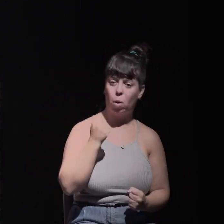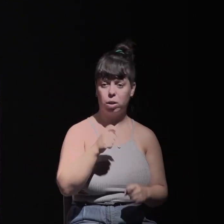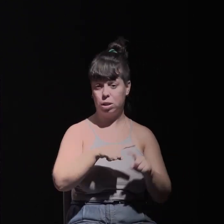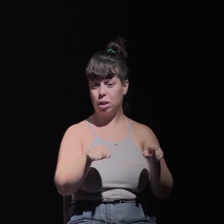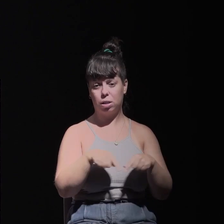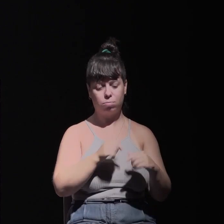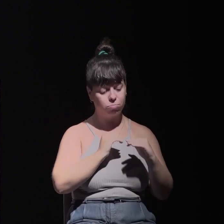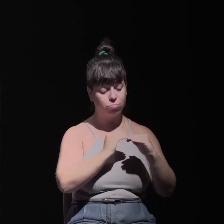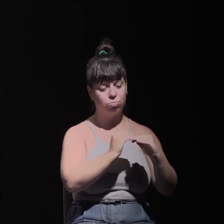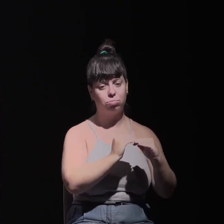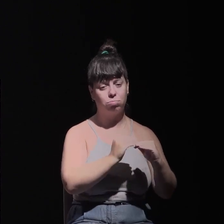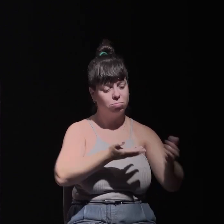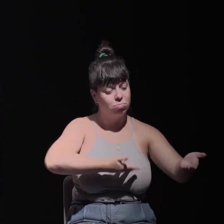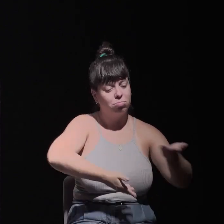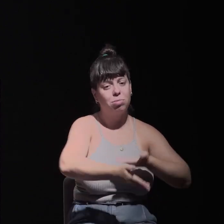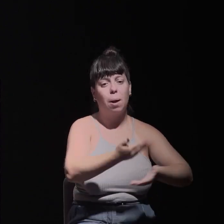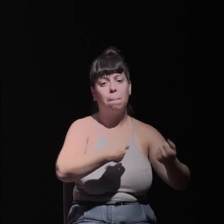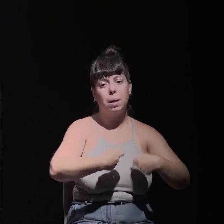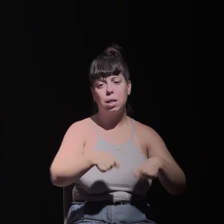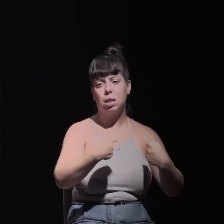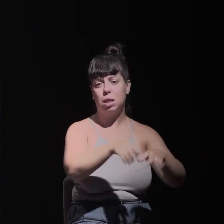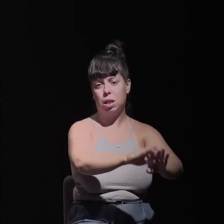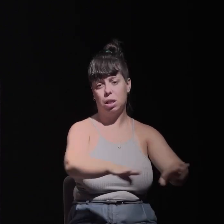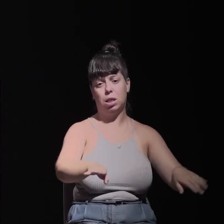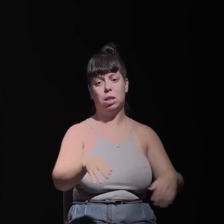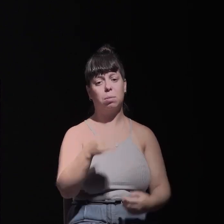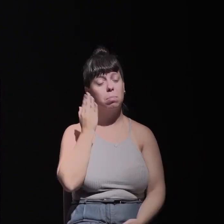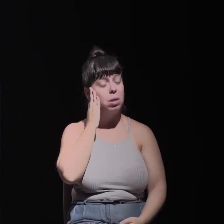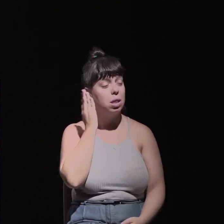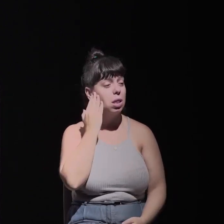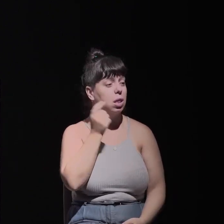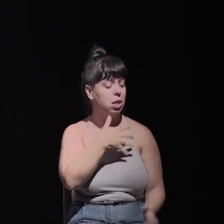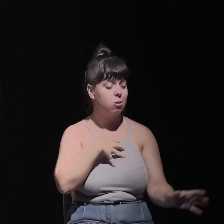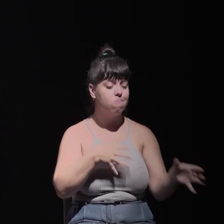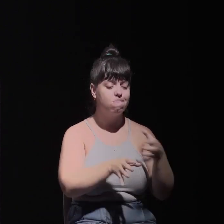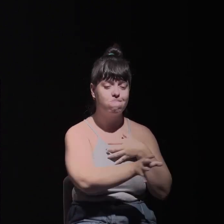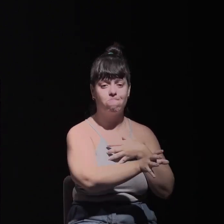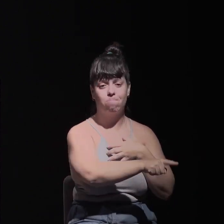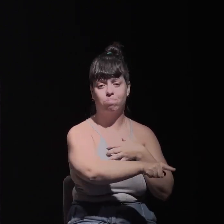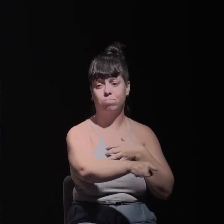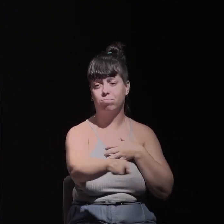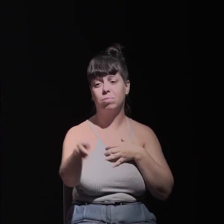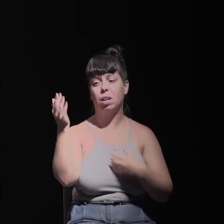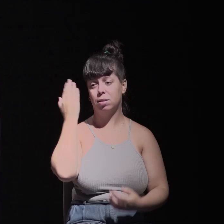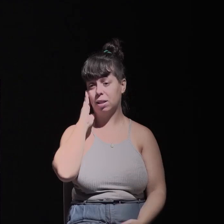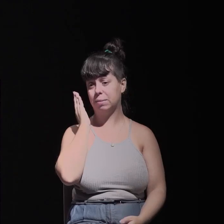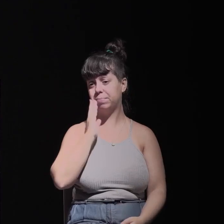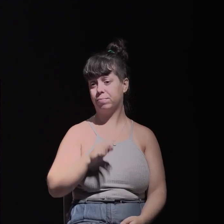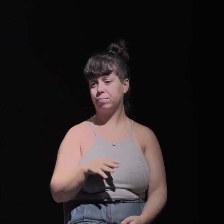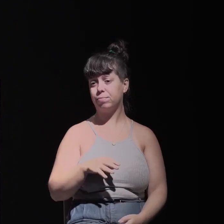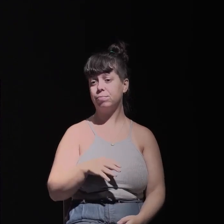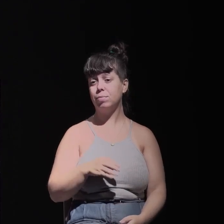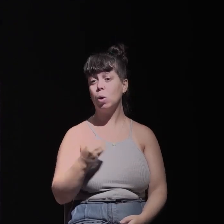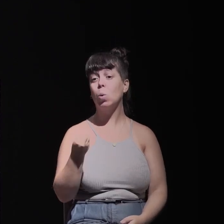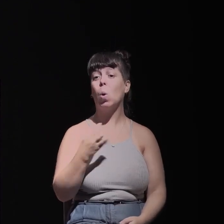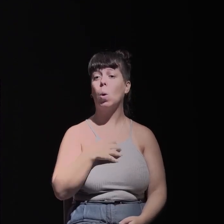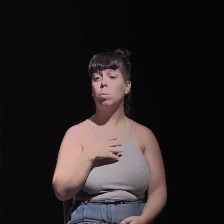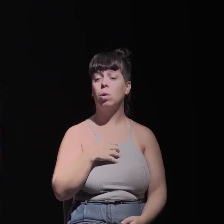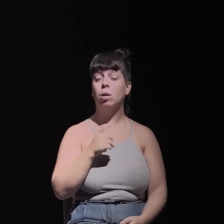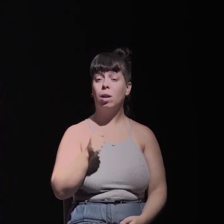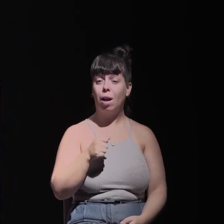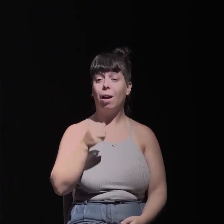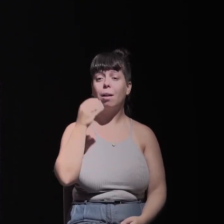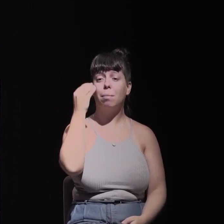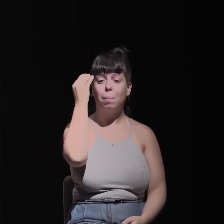precisam saber da gente, a gente precisa saber deles, a gente precisa entender o que está se passando. E um jeito de fazer isso é dar um trato para a